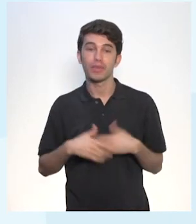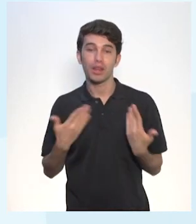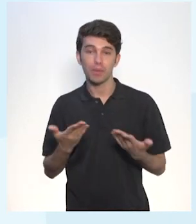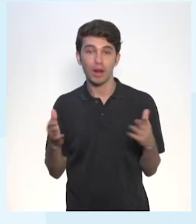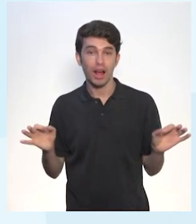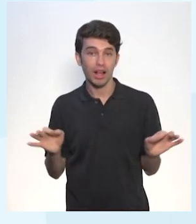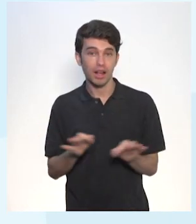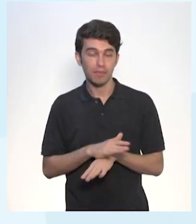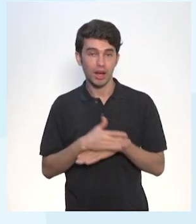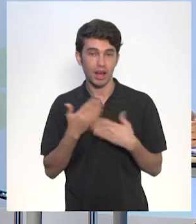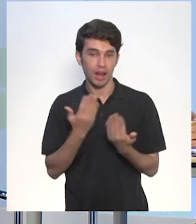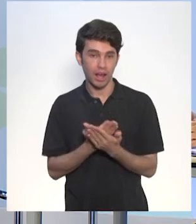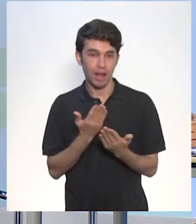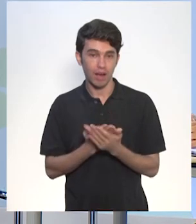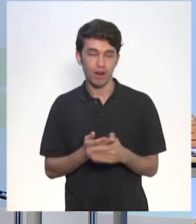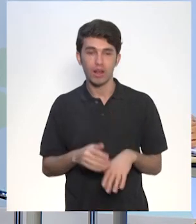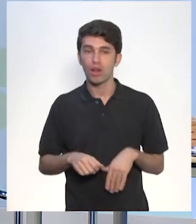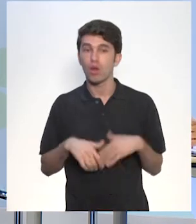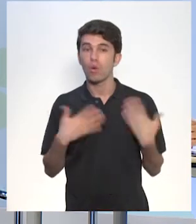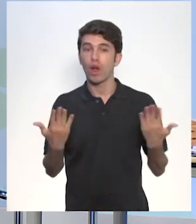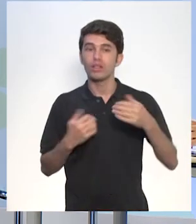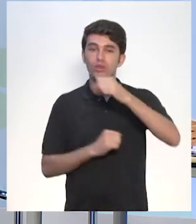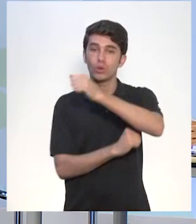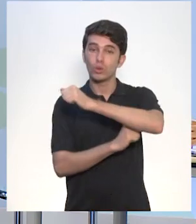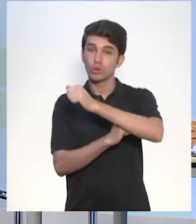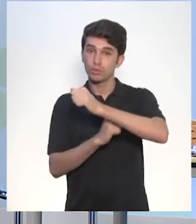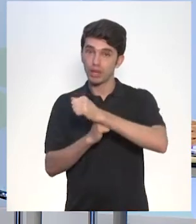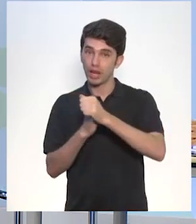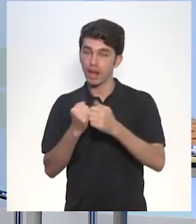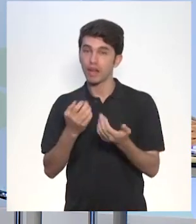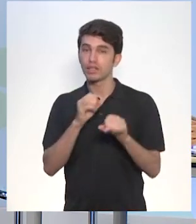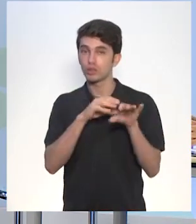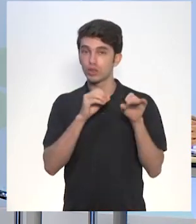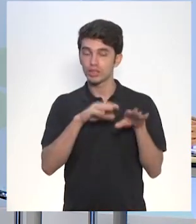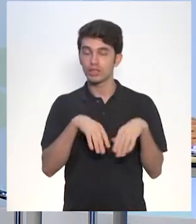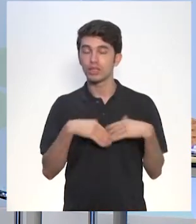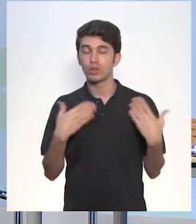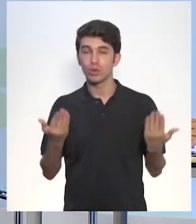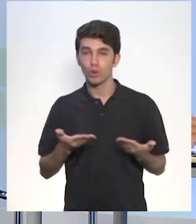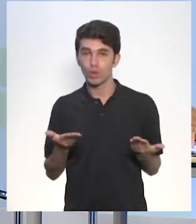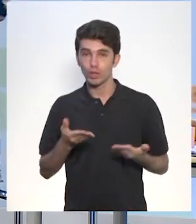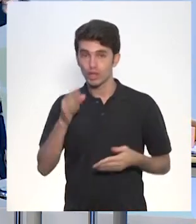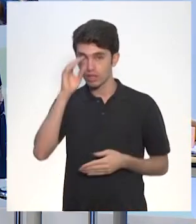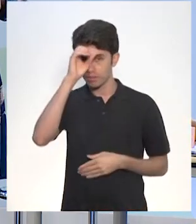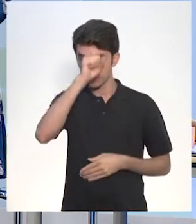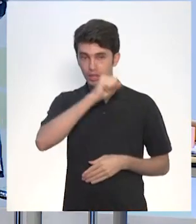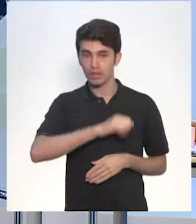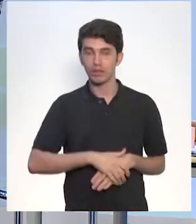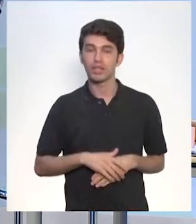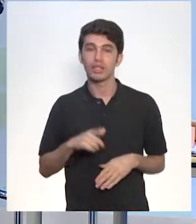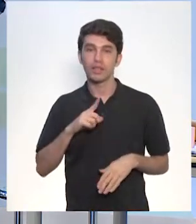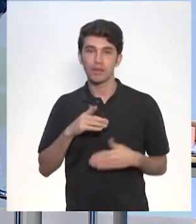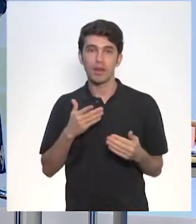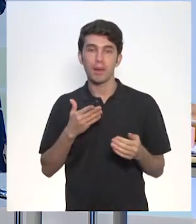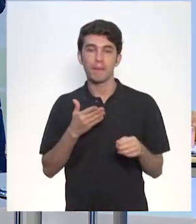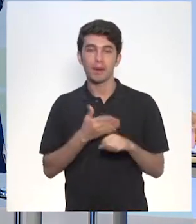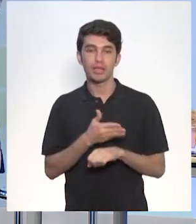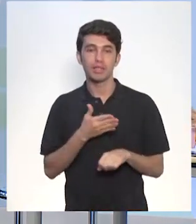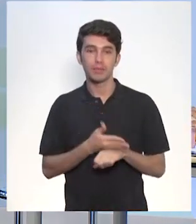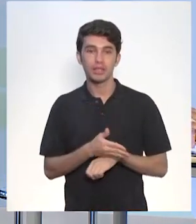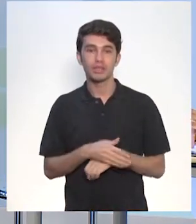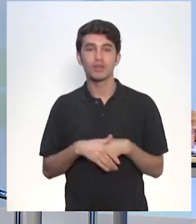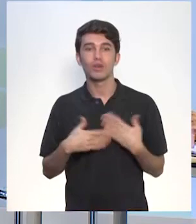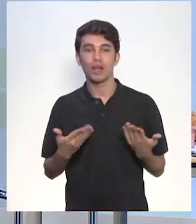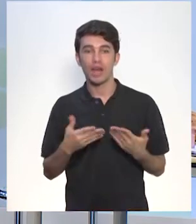fechar a aula, né, quais são os pilares que a gente aprendeu hoje, que inclusive a gente teve a participação da Duda,